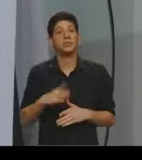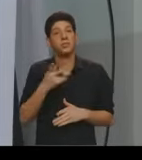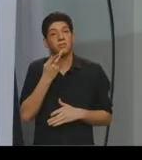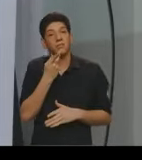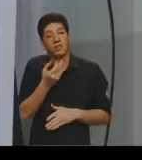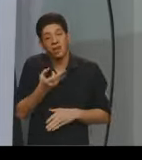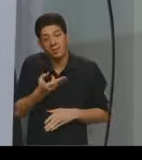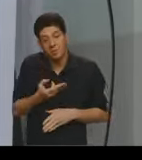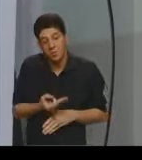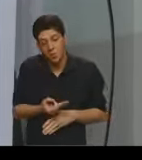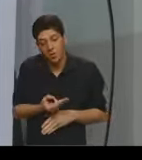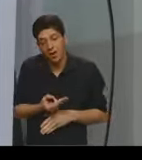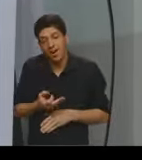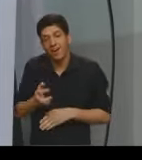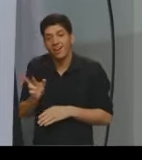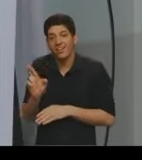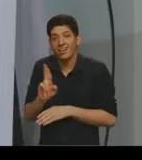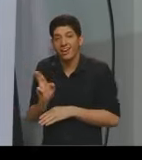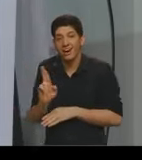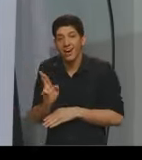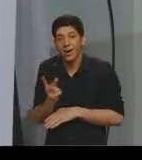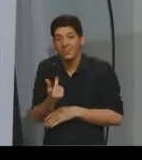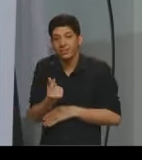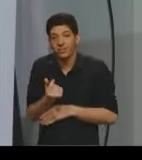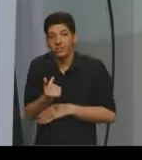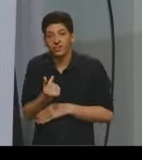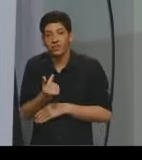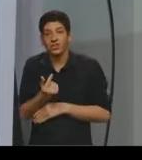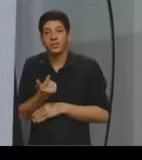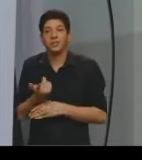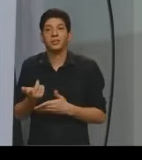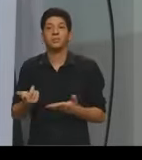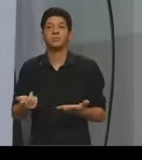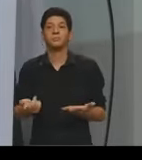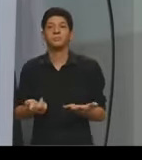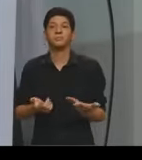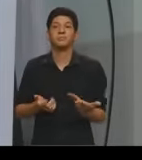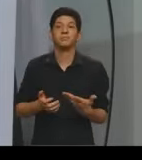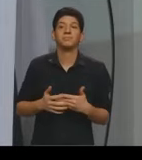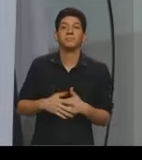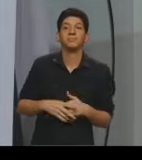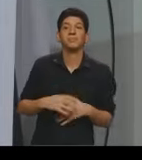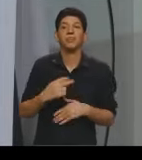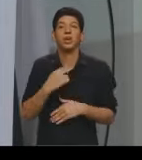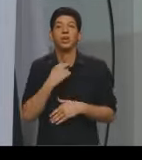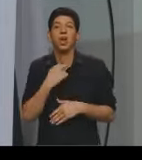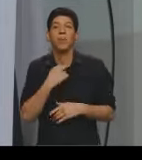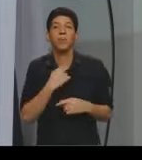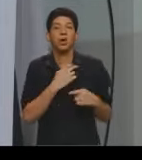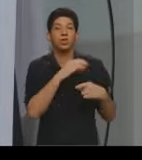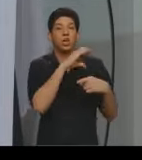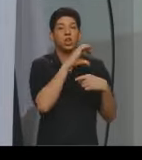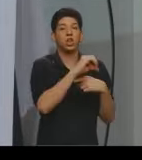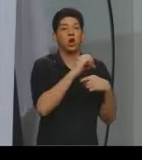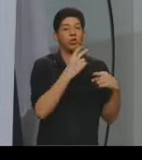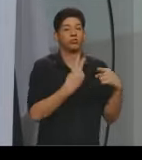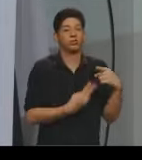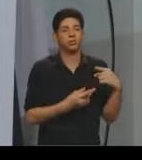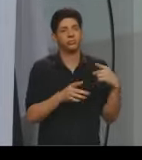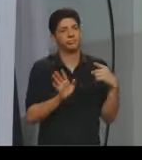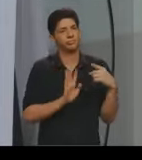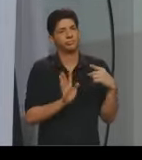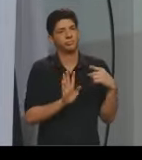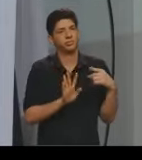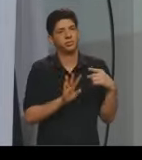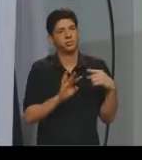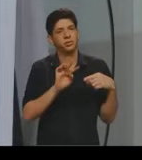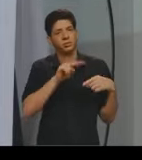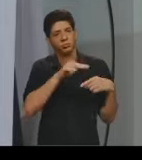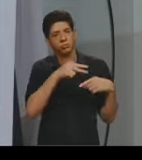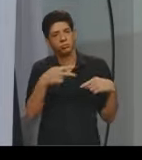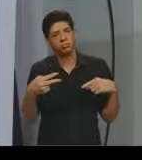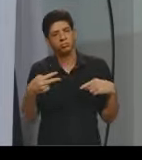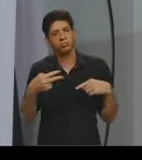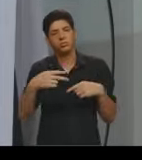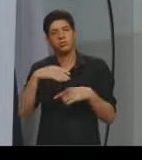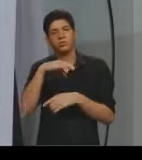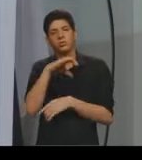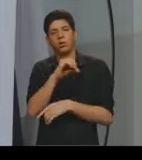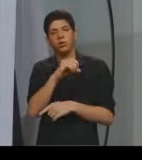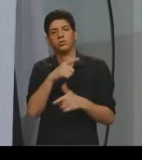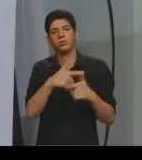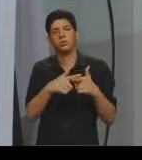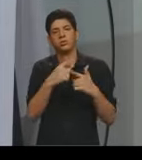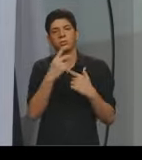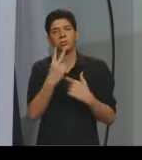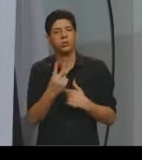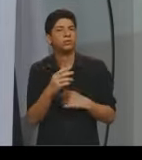né, reais, então eu não deixo como fração a resposta. Então, 9 dividido por